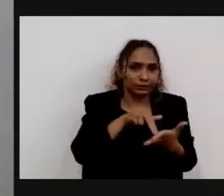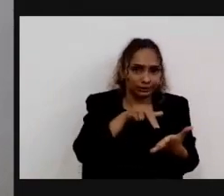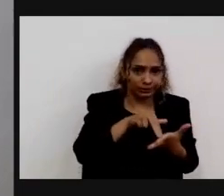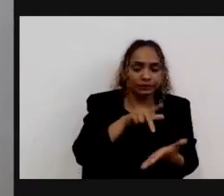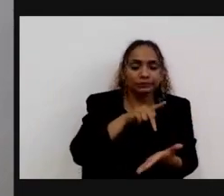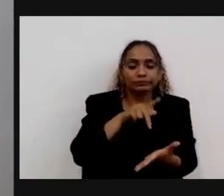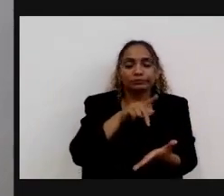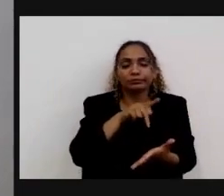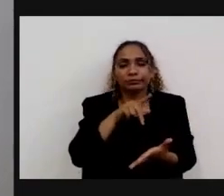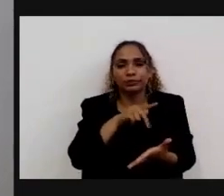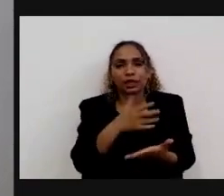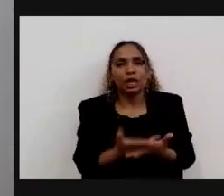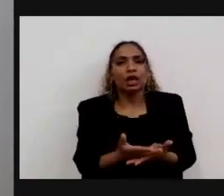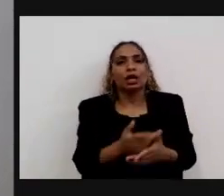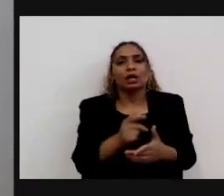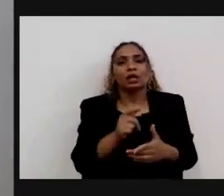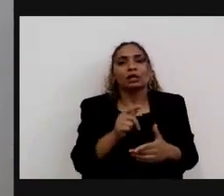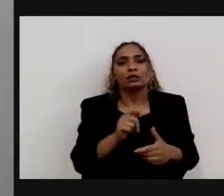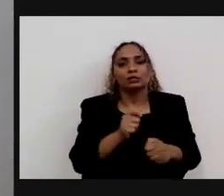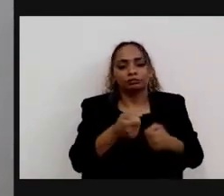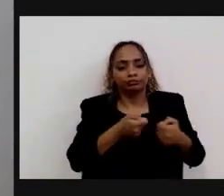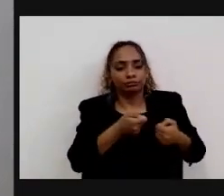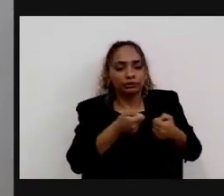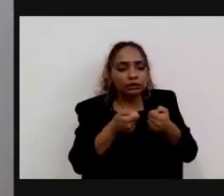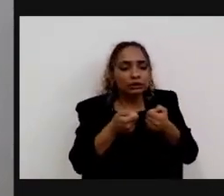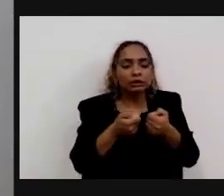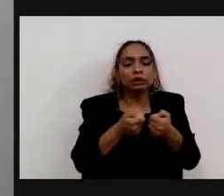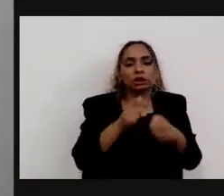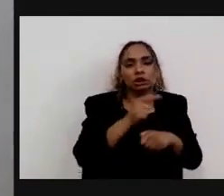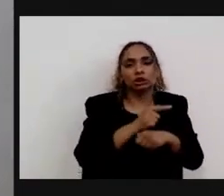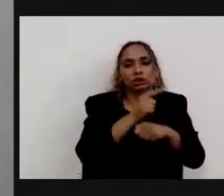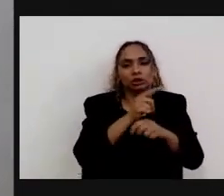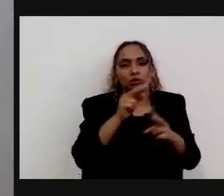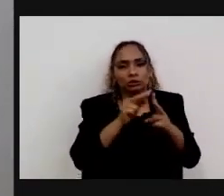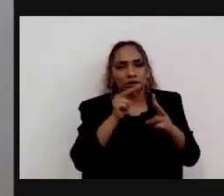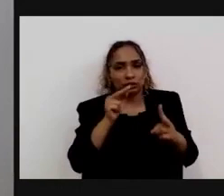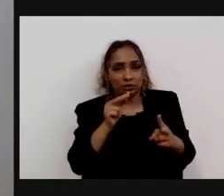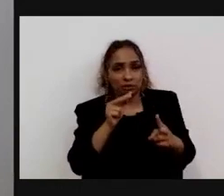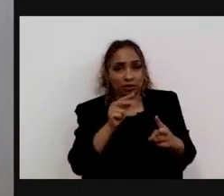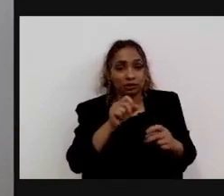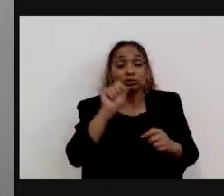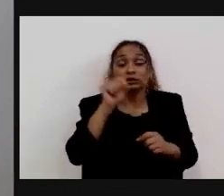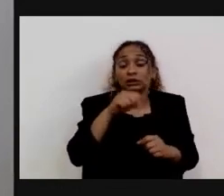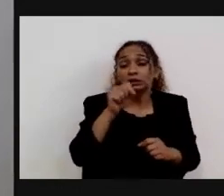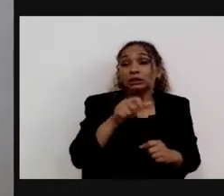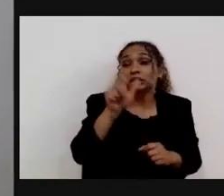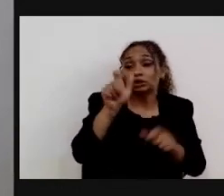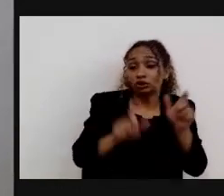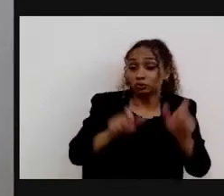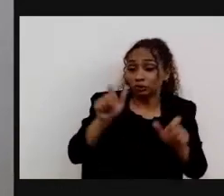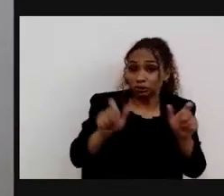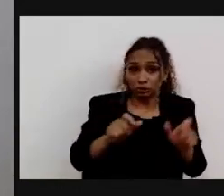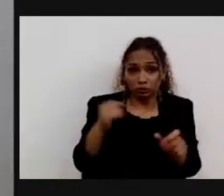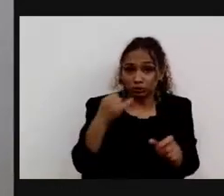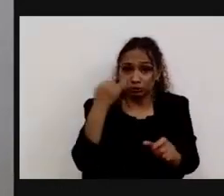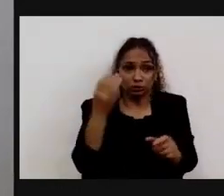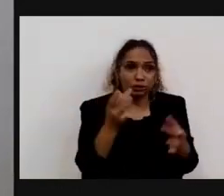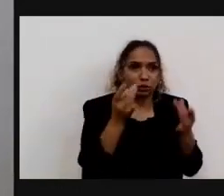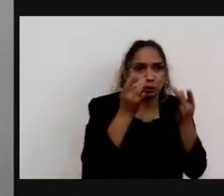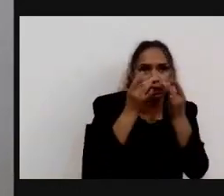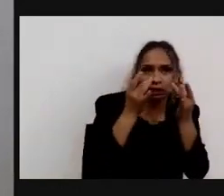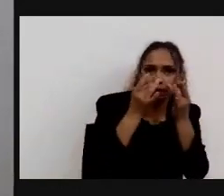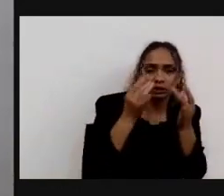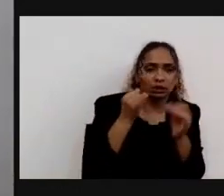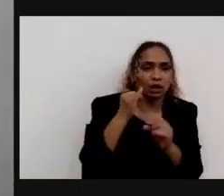tudo não é um mecanismo de gestão do teletrabalho é de gestão de pessoas não importa as pessoas estão no presencial